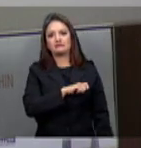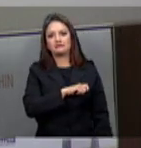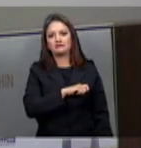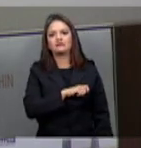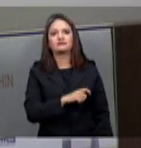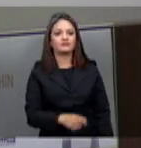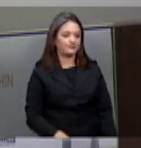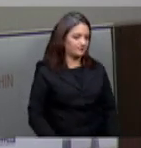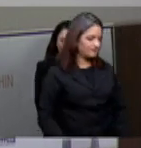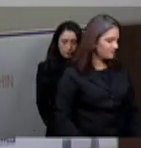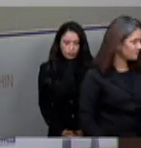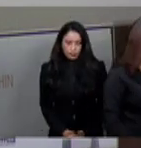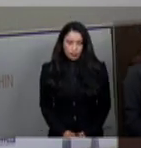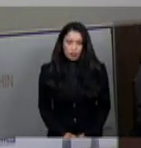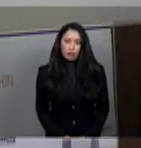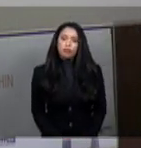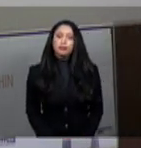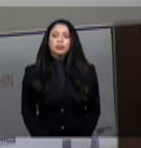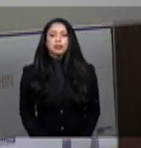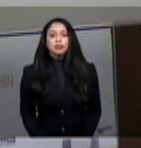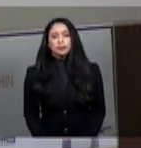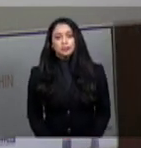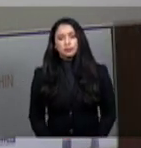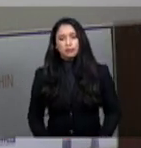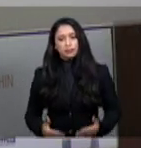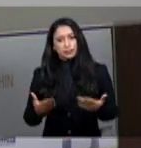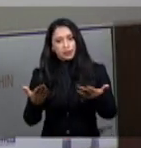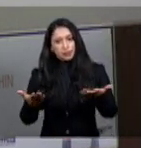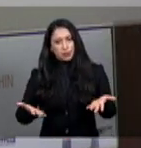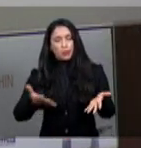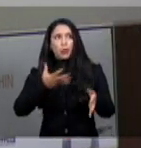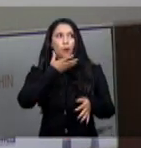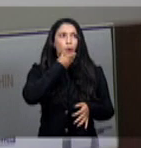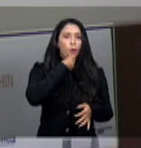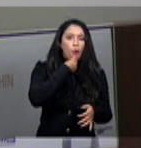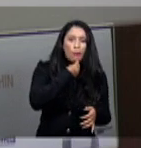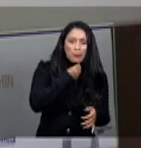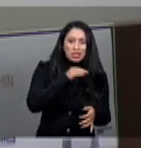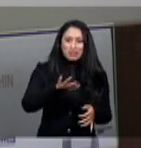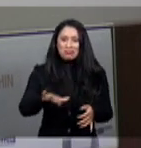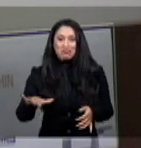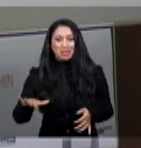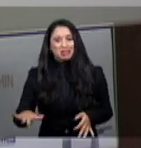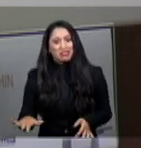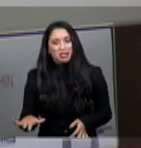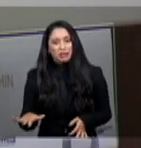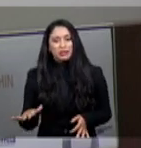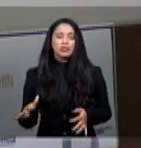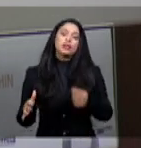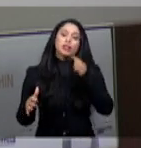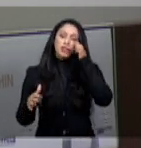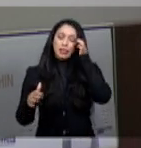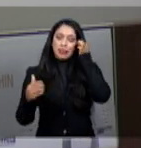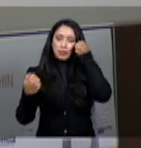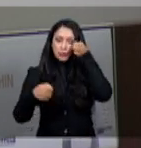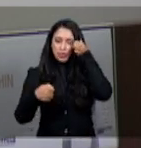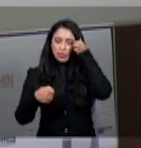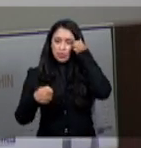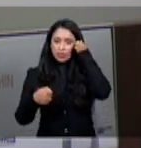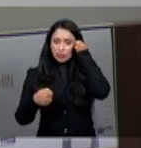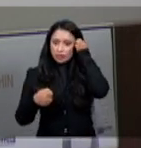meninos que precisam ser chamados a dialogar e não se chocar com a ideia